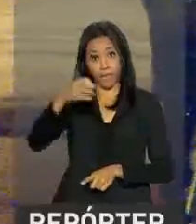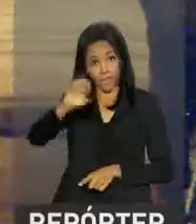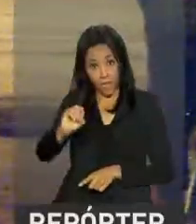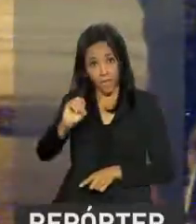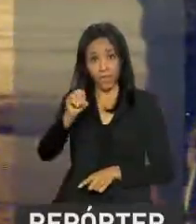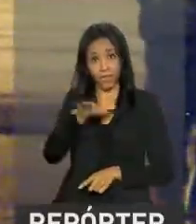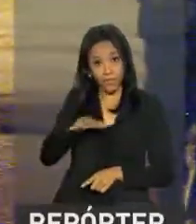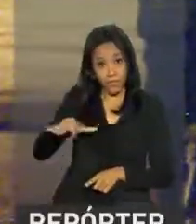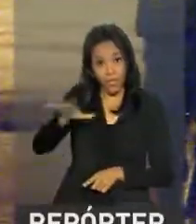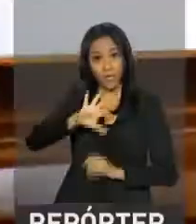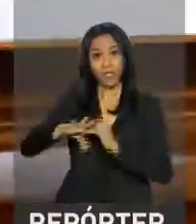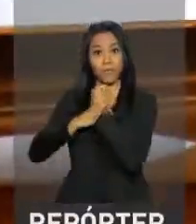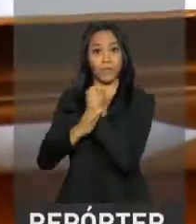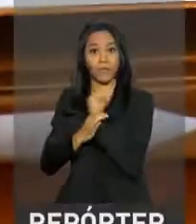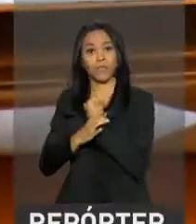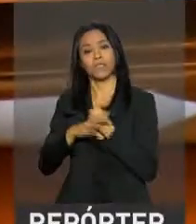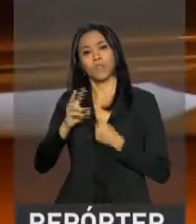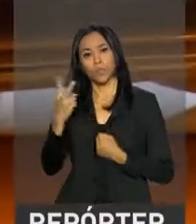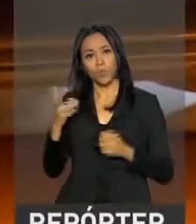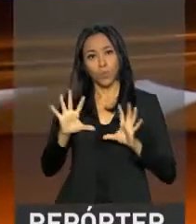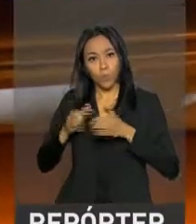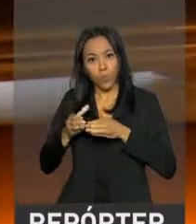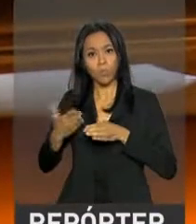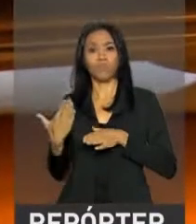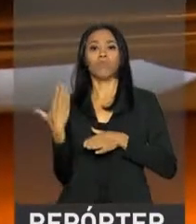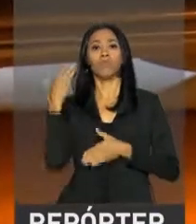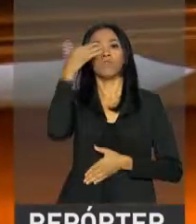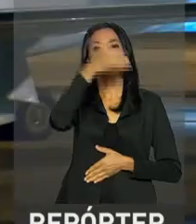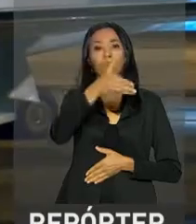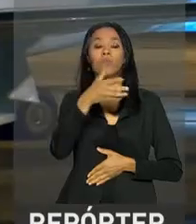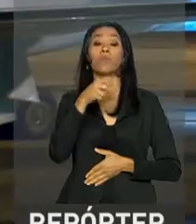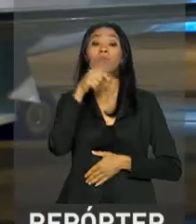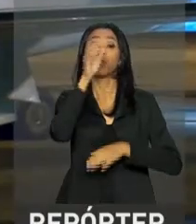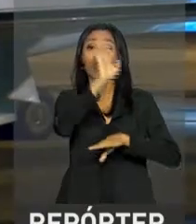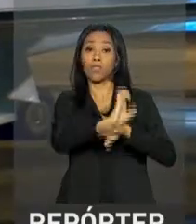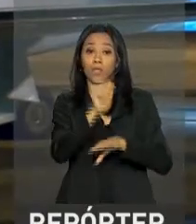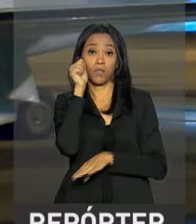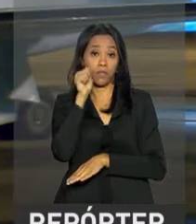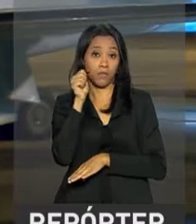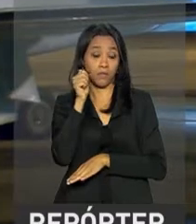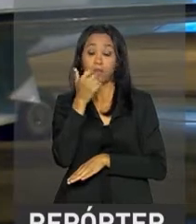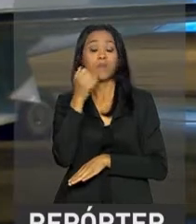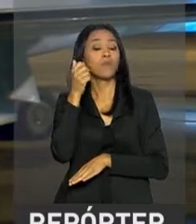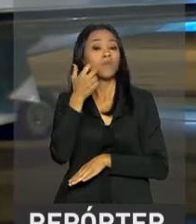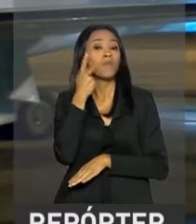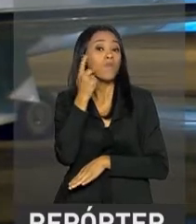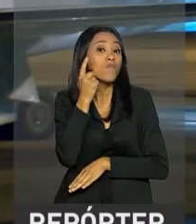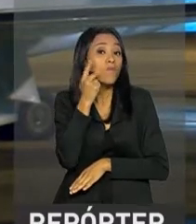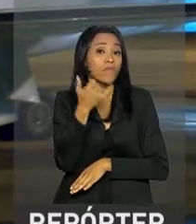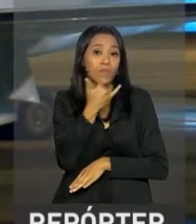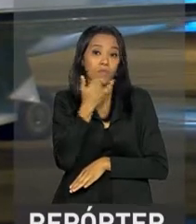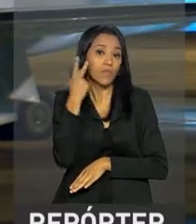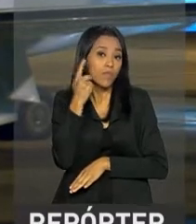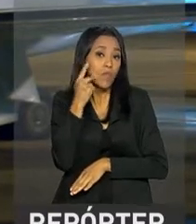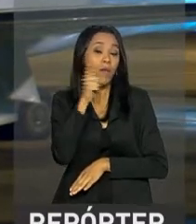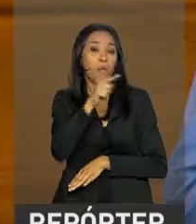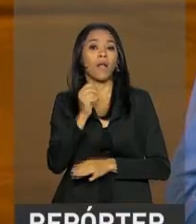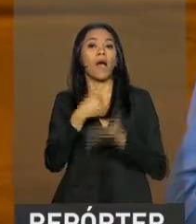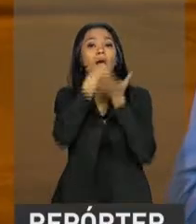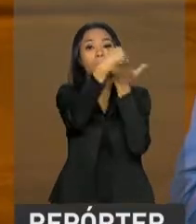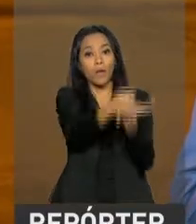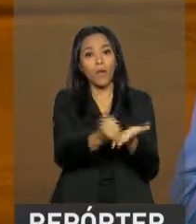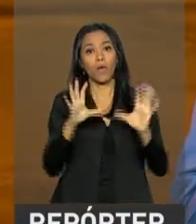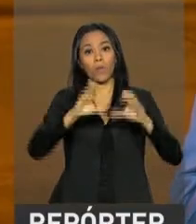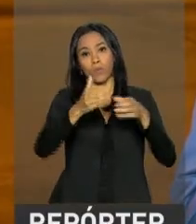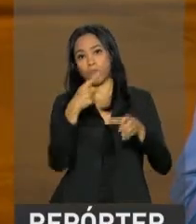Segurança Pública que seguiram para o Ceará para dar apoio às forças policiais do estado no combate ao crime organizado. O